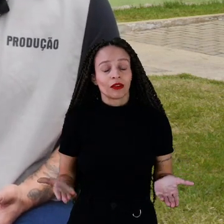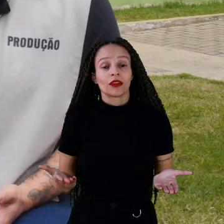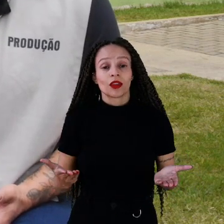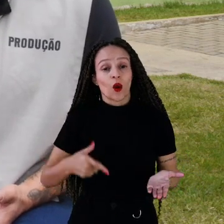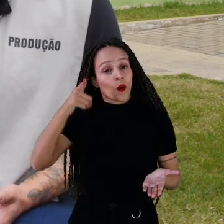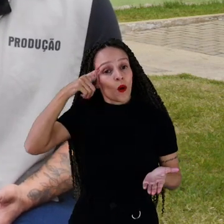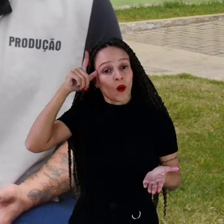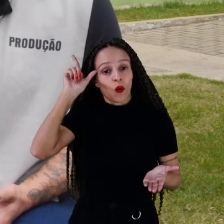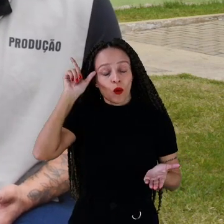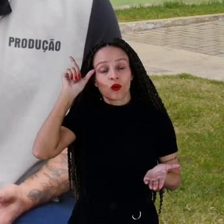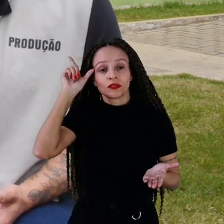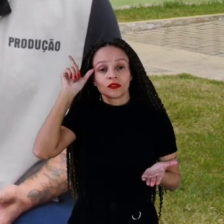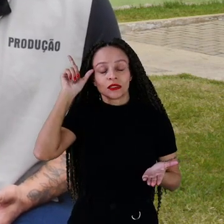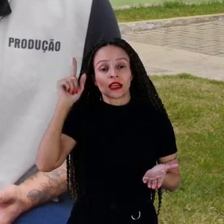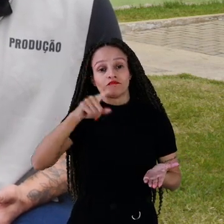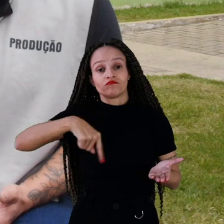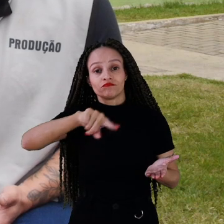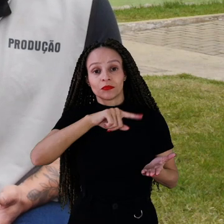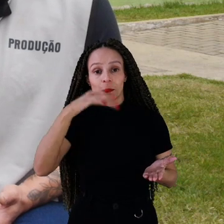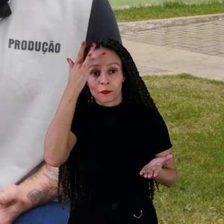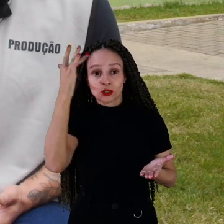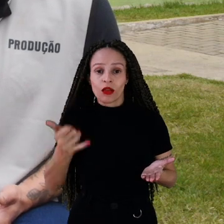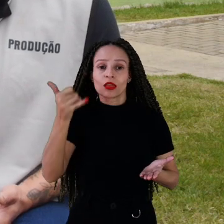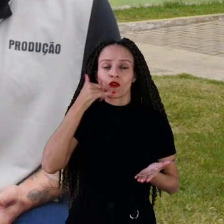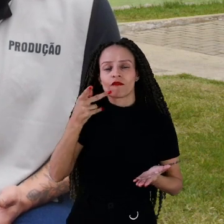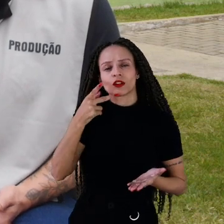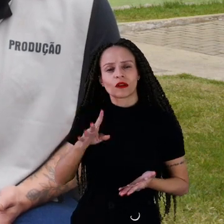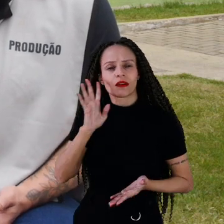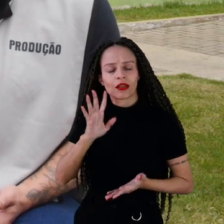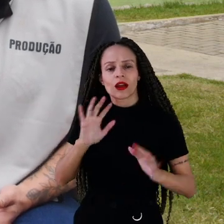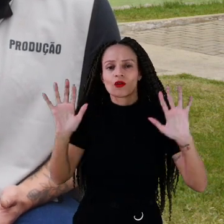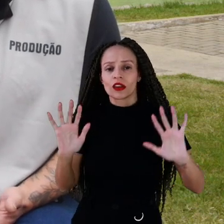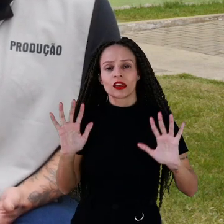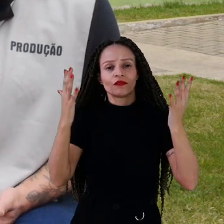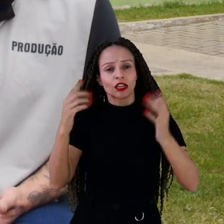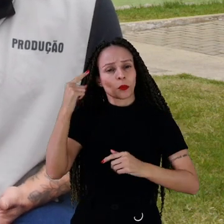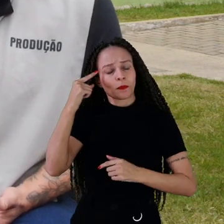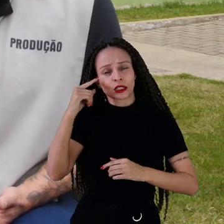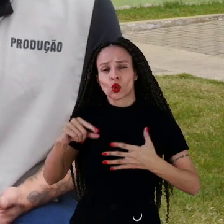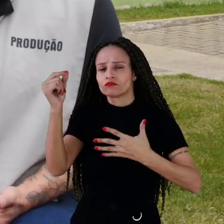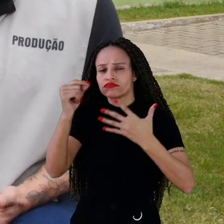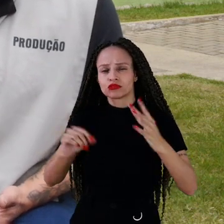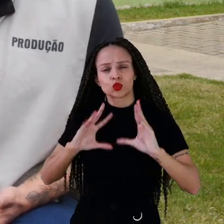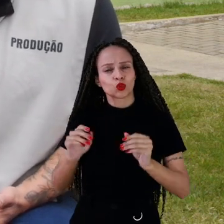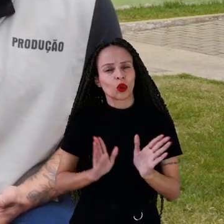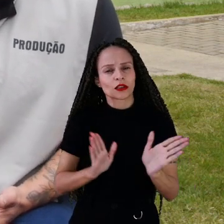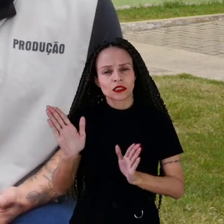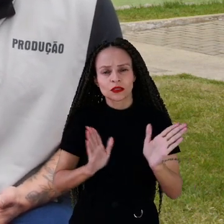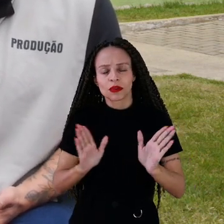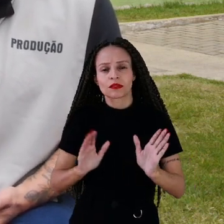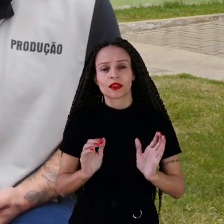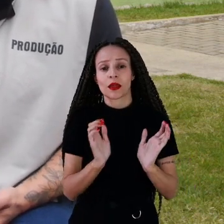E ontem até o pessoal da APAE chegou e falou: nossa, Fran, que legal, o evento pensou em tudo, pensou